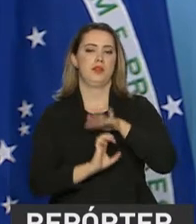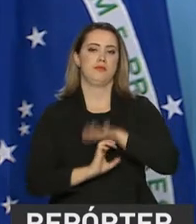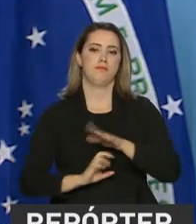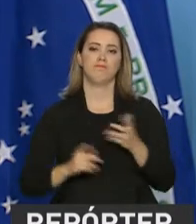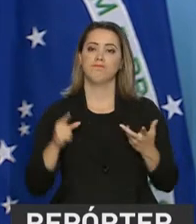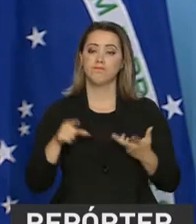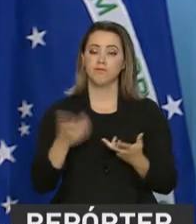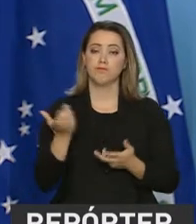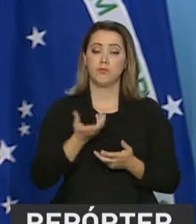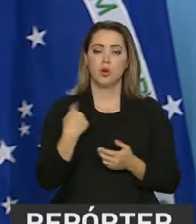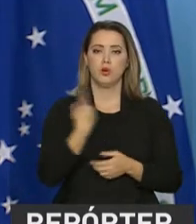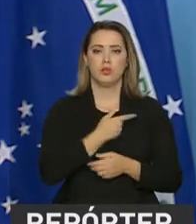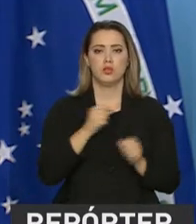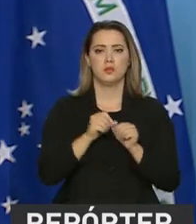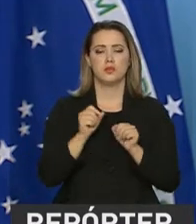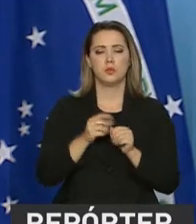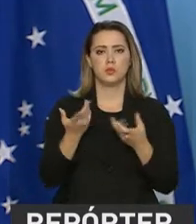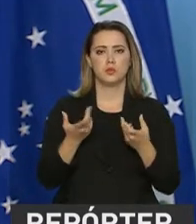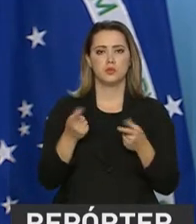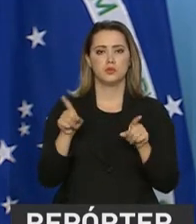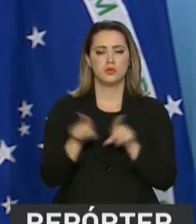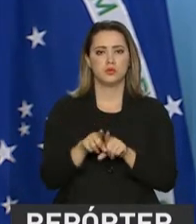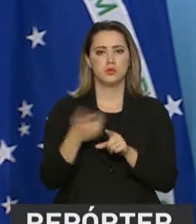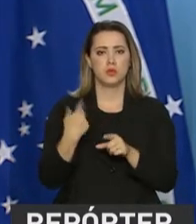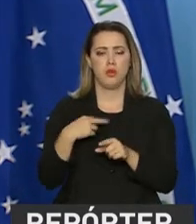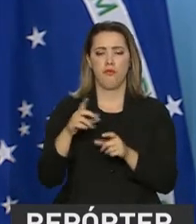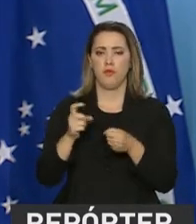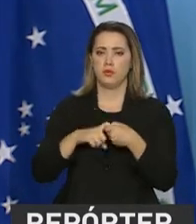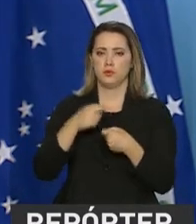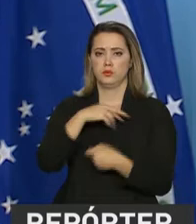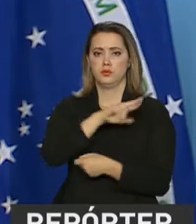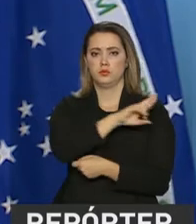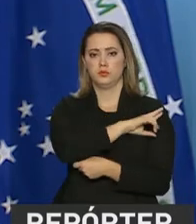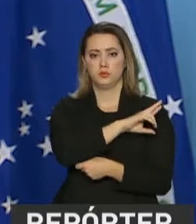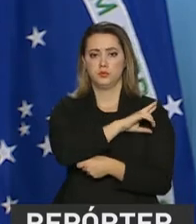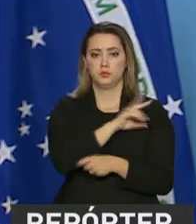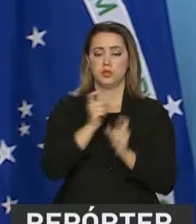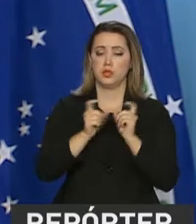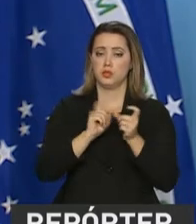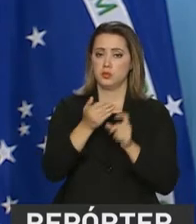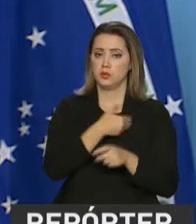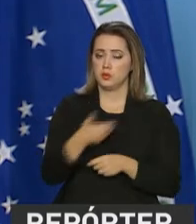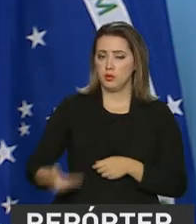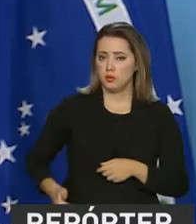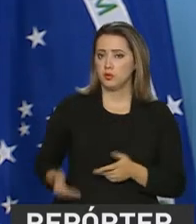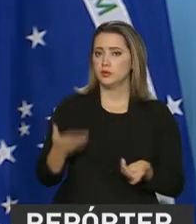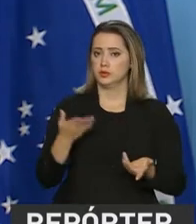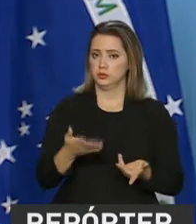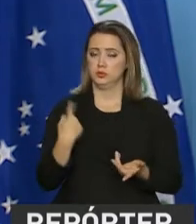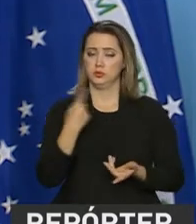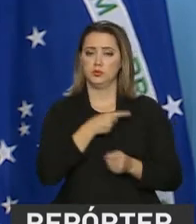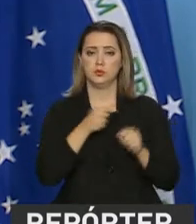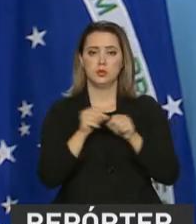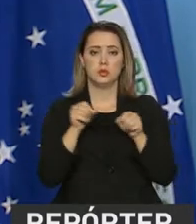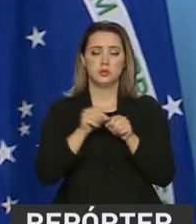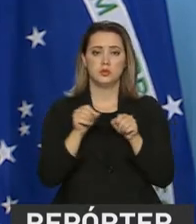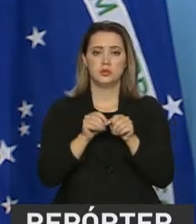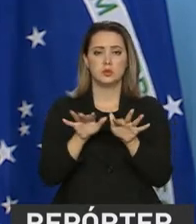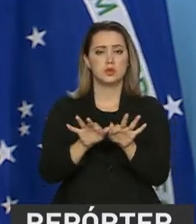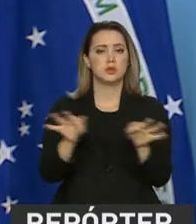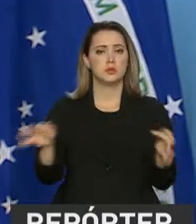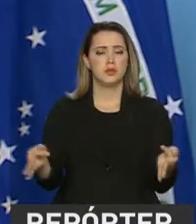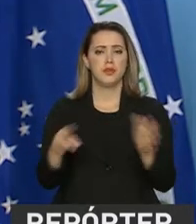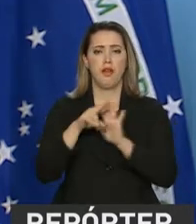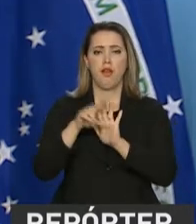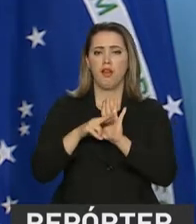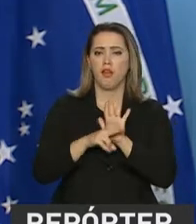fui reintroduzir a responsabilidade na gestão pública o que fizemos foi descomplicar